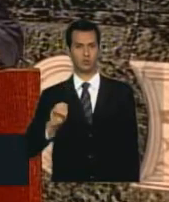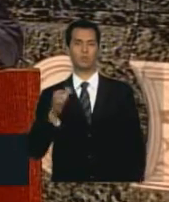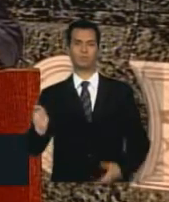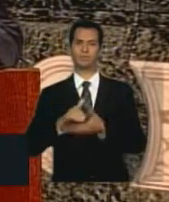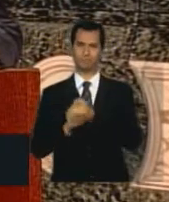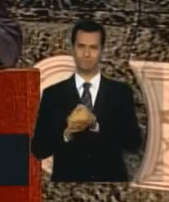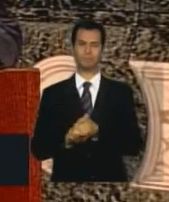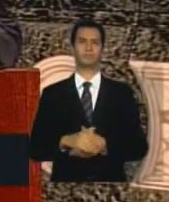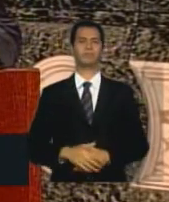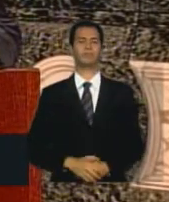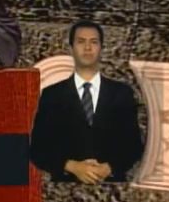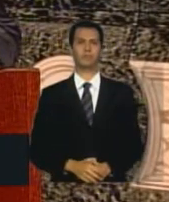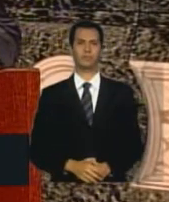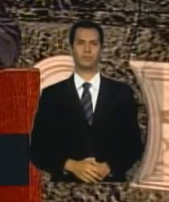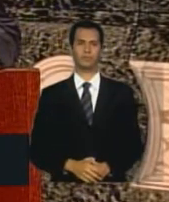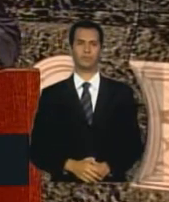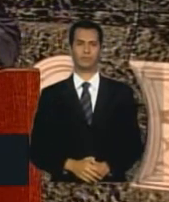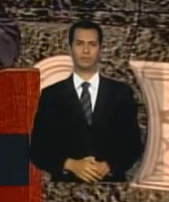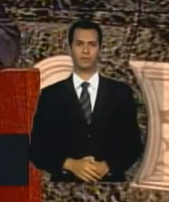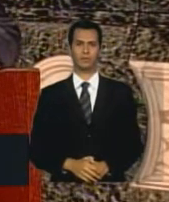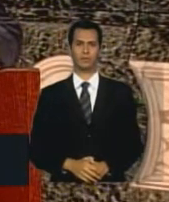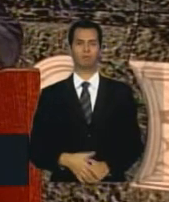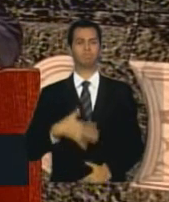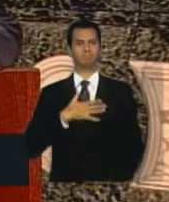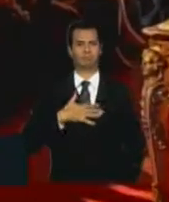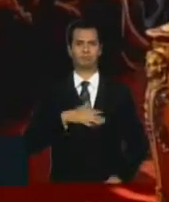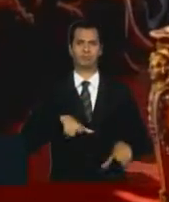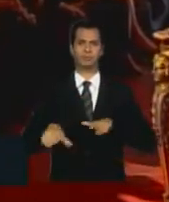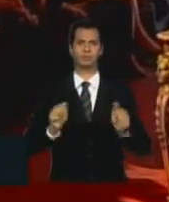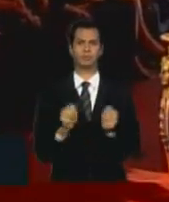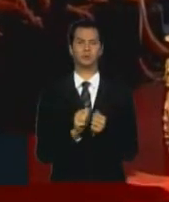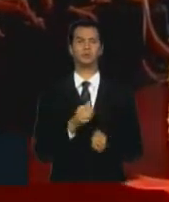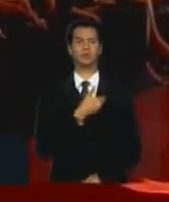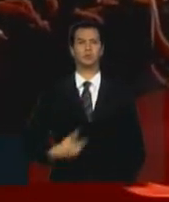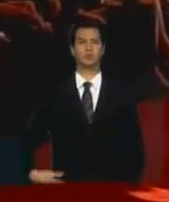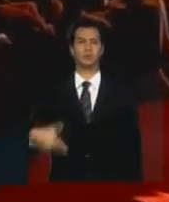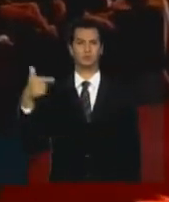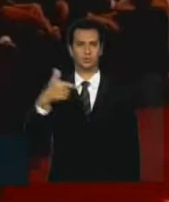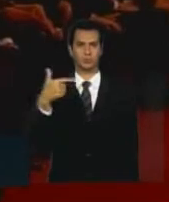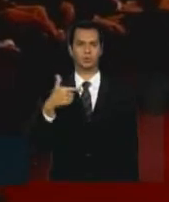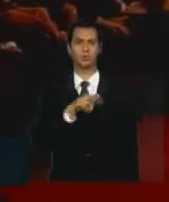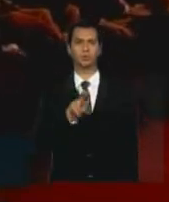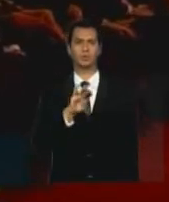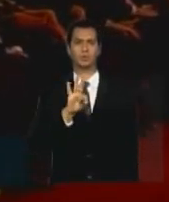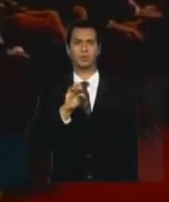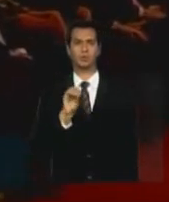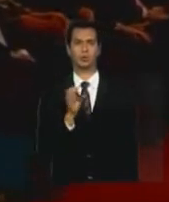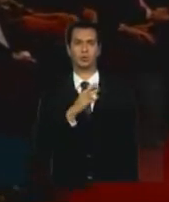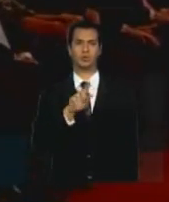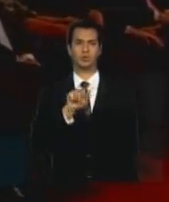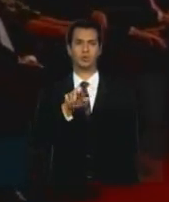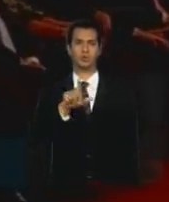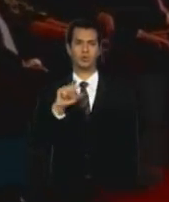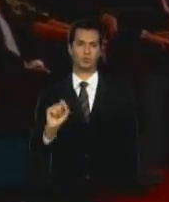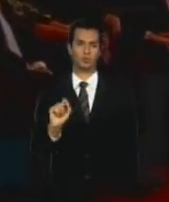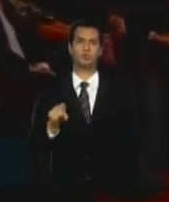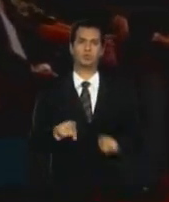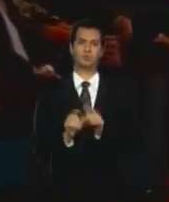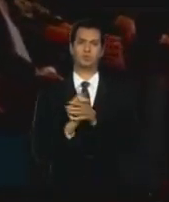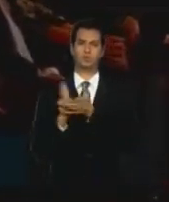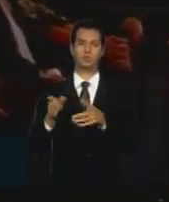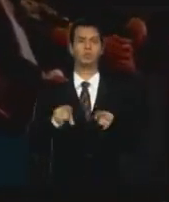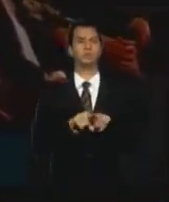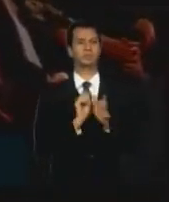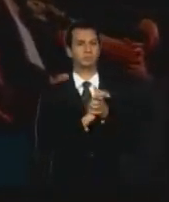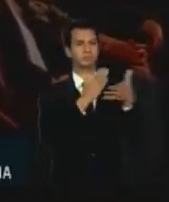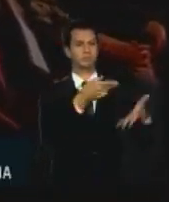República. Meu companheiro de governo, querido vice-governador Beto Grillo, senhor presidente da